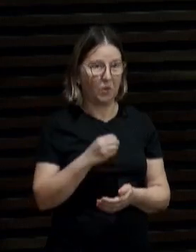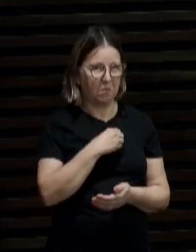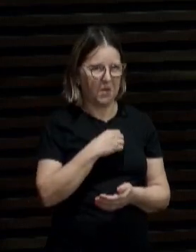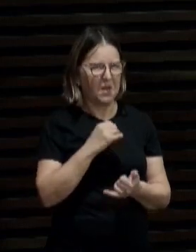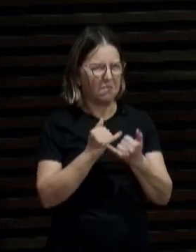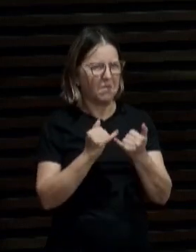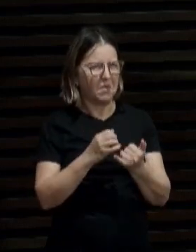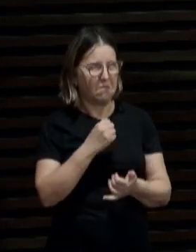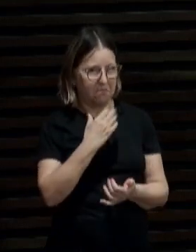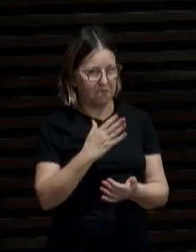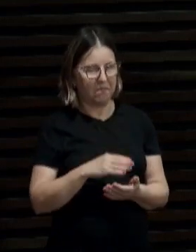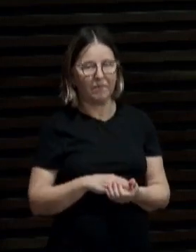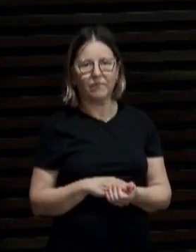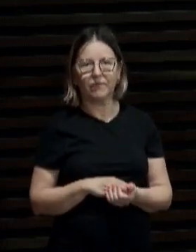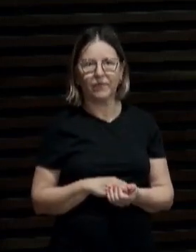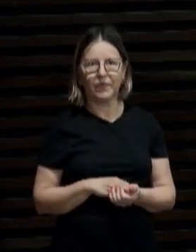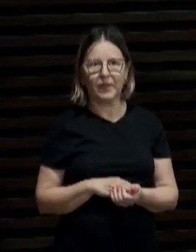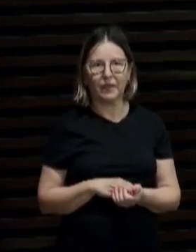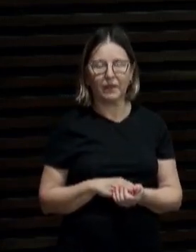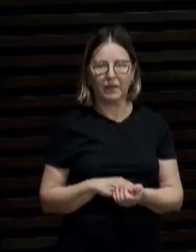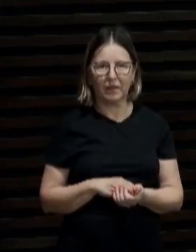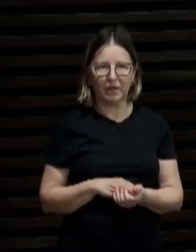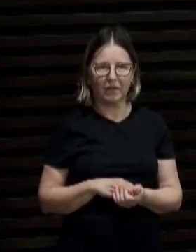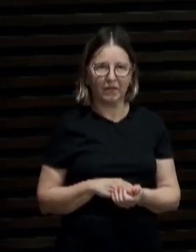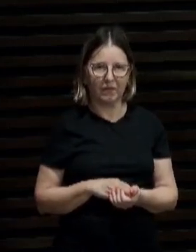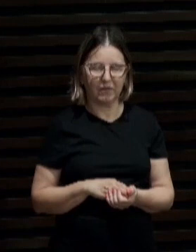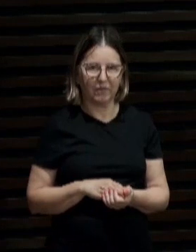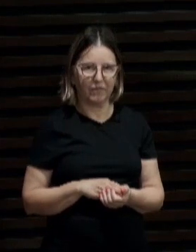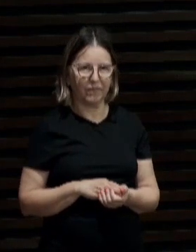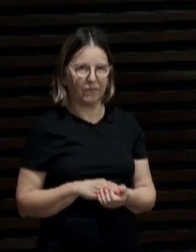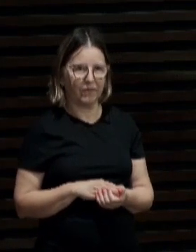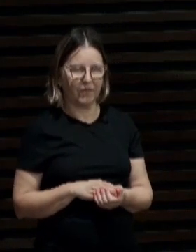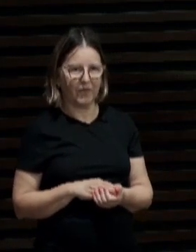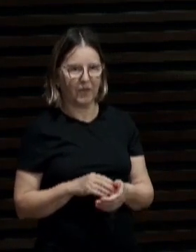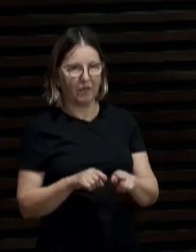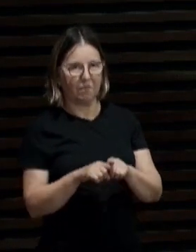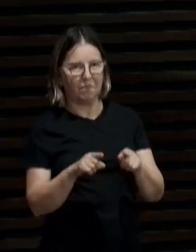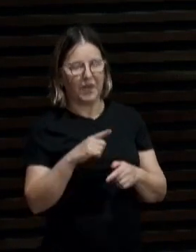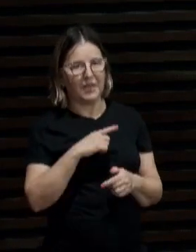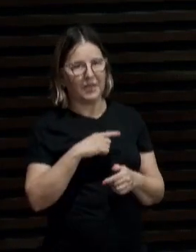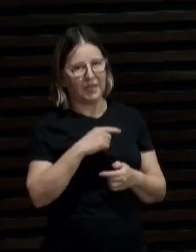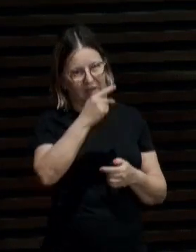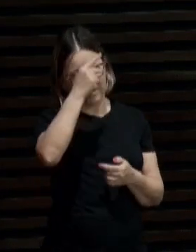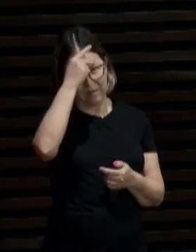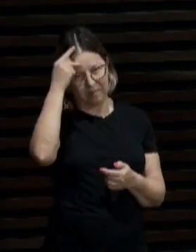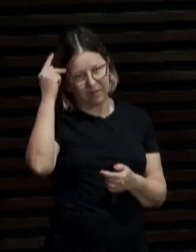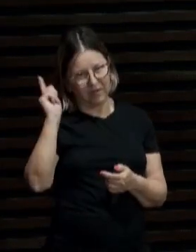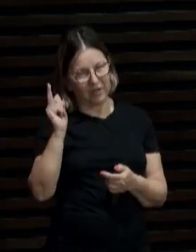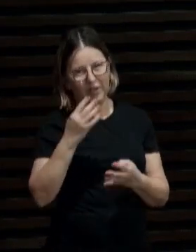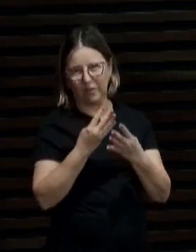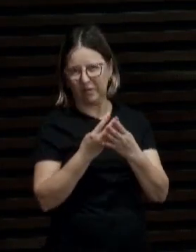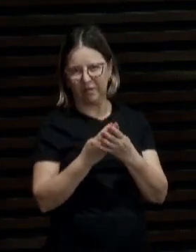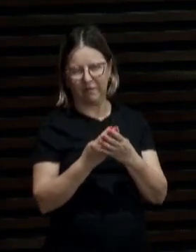né? Mas uma área da sua vida que ali o Senhor... Não, aqui o Senhor não toca, isso aqui é meu. Isso aqui é o meu nicho